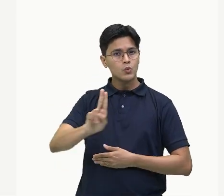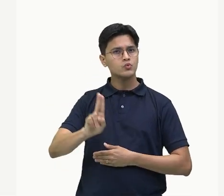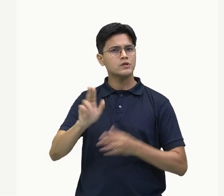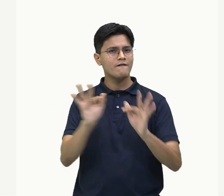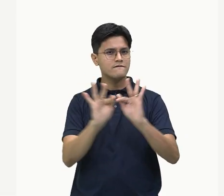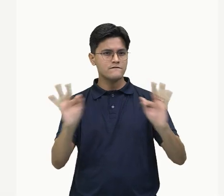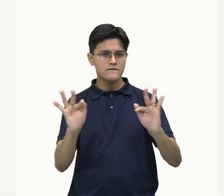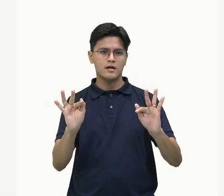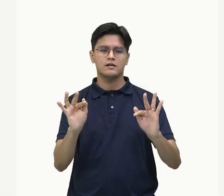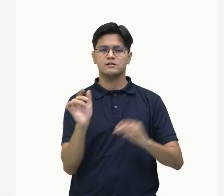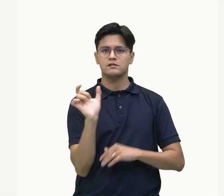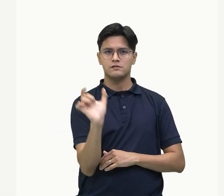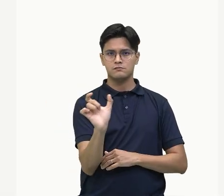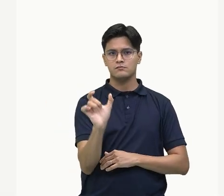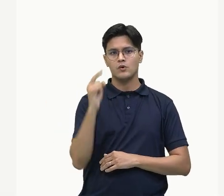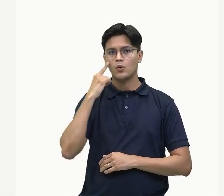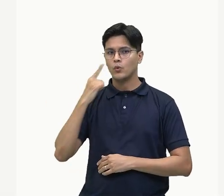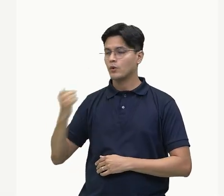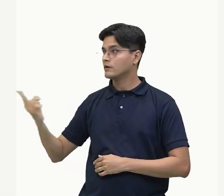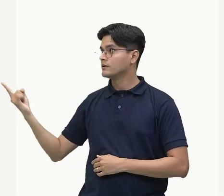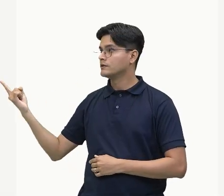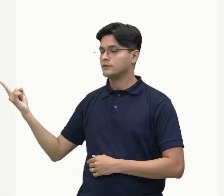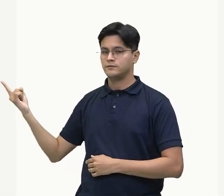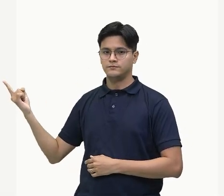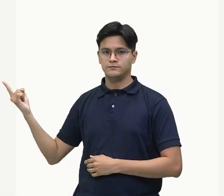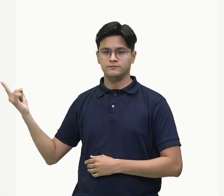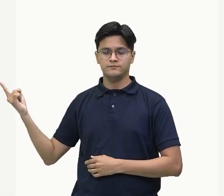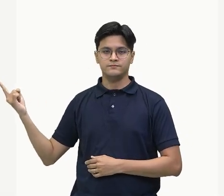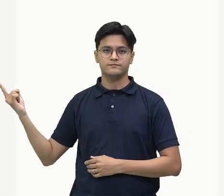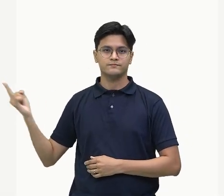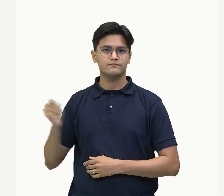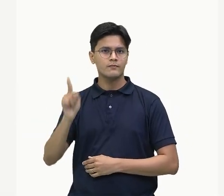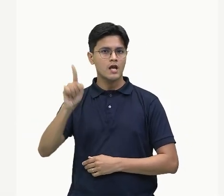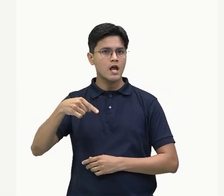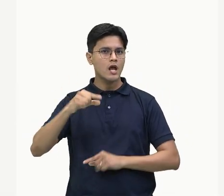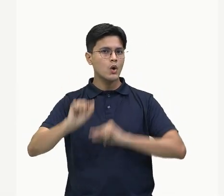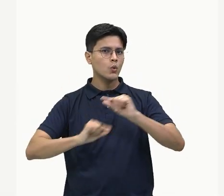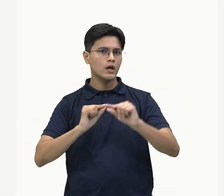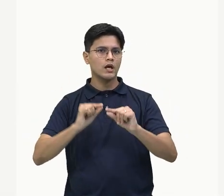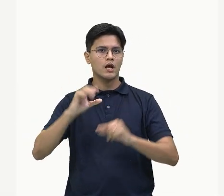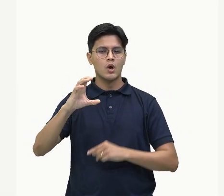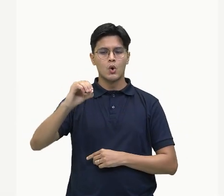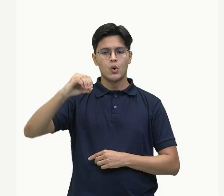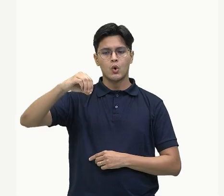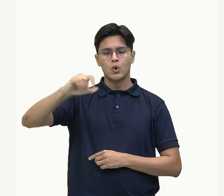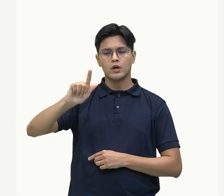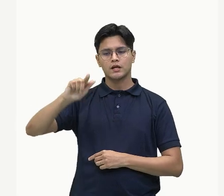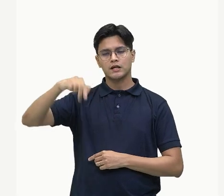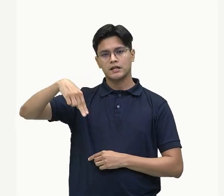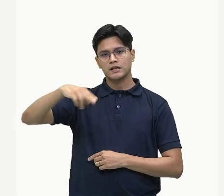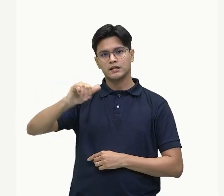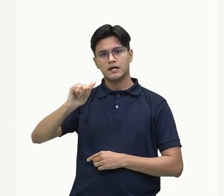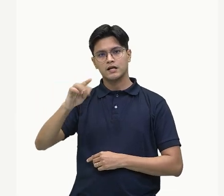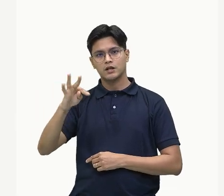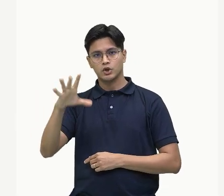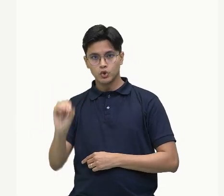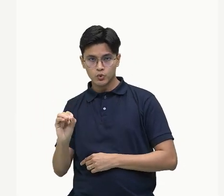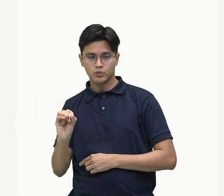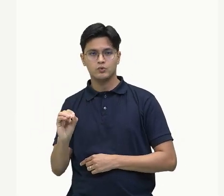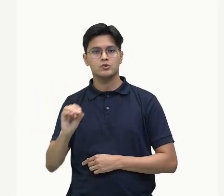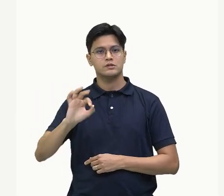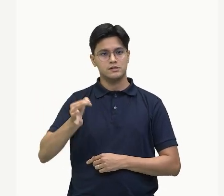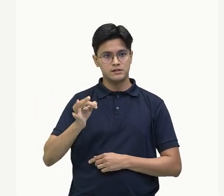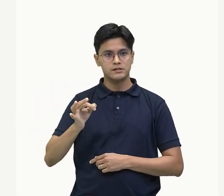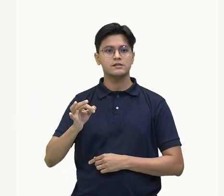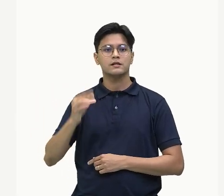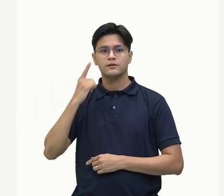Que equivale, né? For example, uma palavra que é um cognato, né? Significa por exemplo. Such as